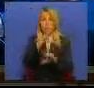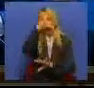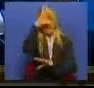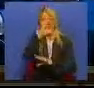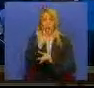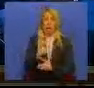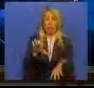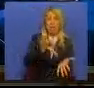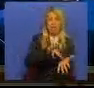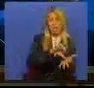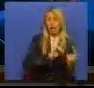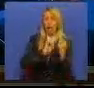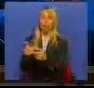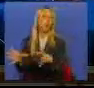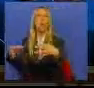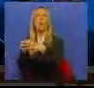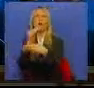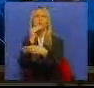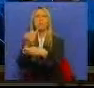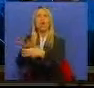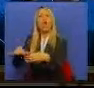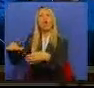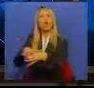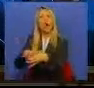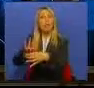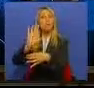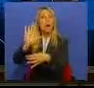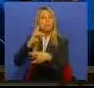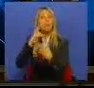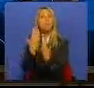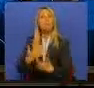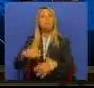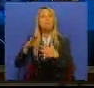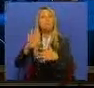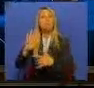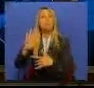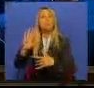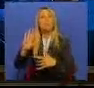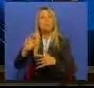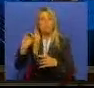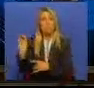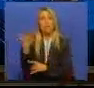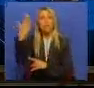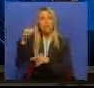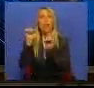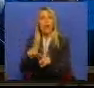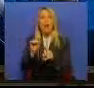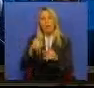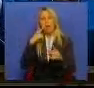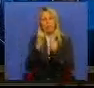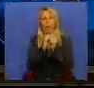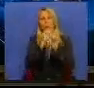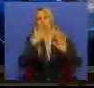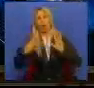centrais, para a comunidade local, mas, sobretudo, da burocracia do Eduquês para as famílias elas